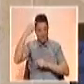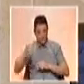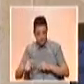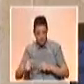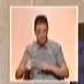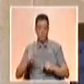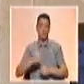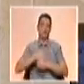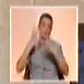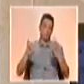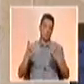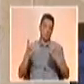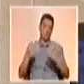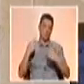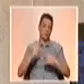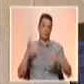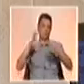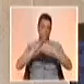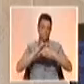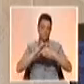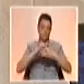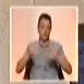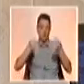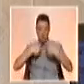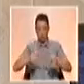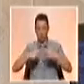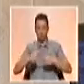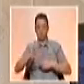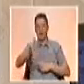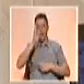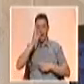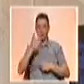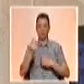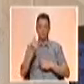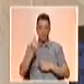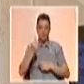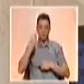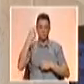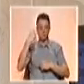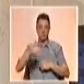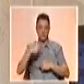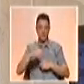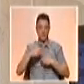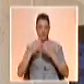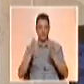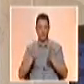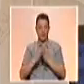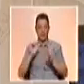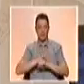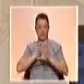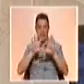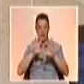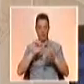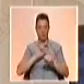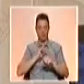aqui muitas questões associadas ao consumo da água e, desde logo, a questão também dos tarifários. E, portanto, é claro que nós